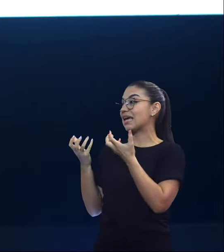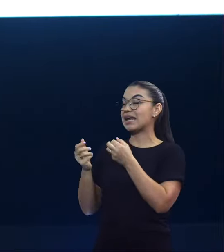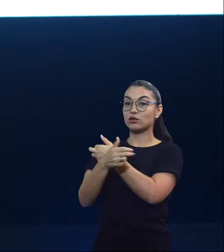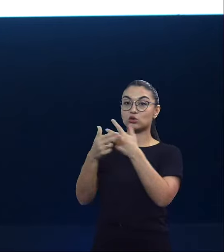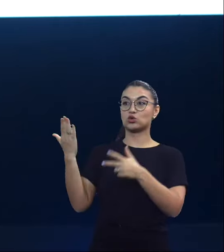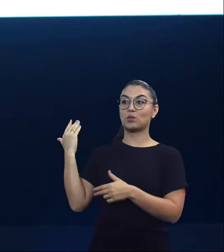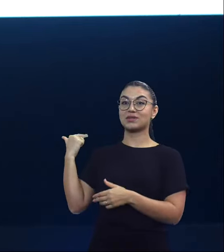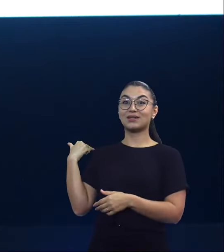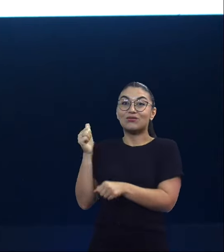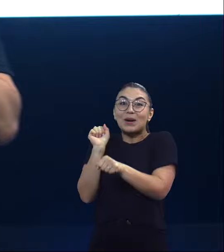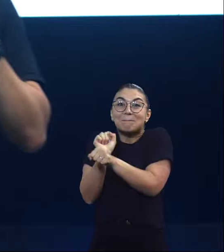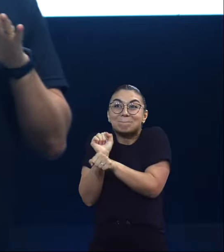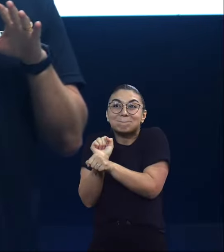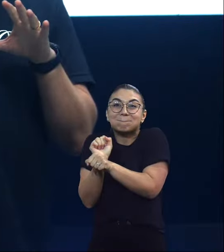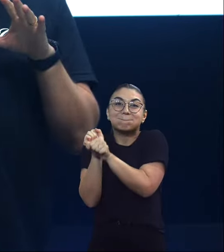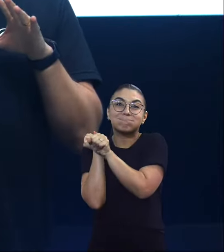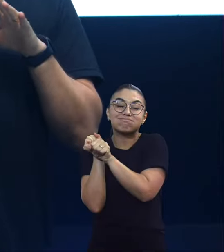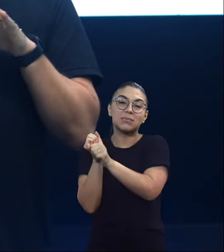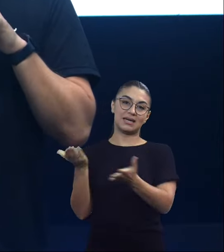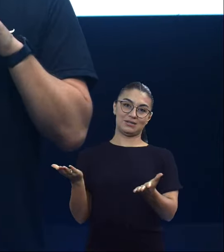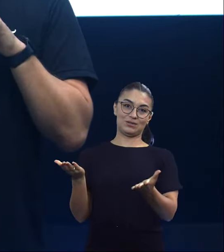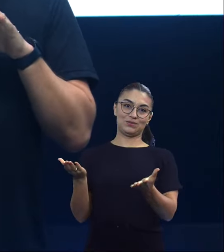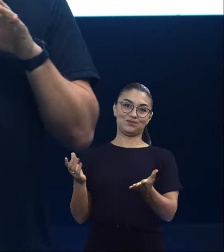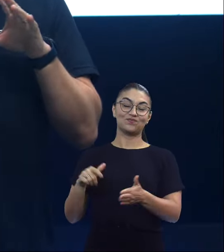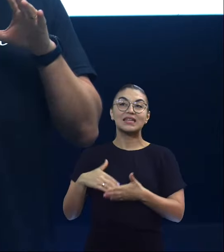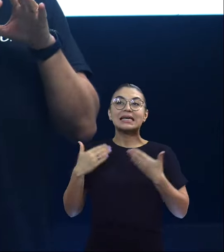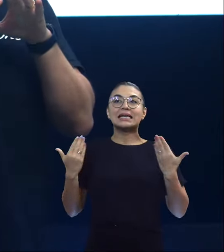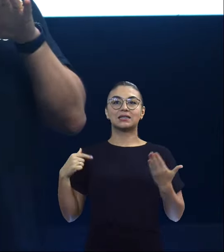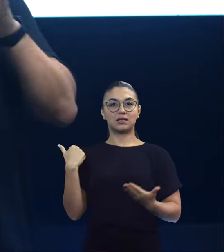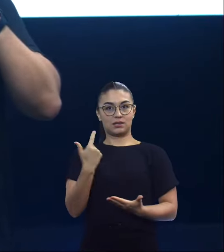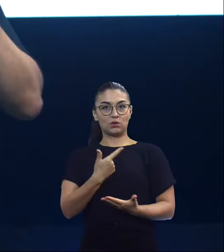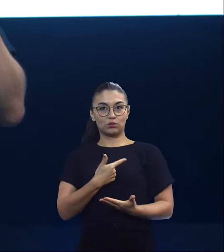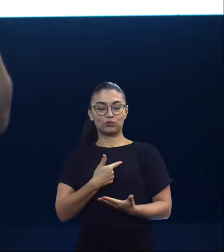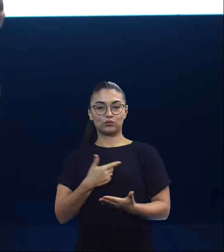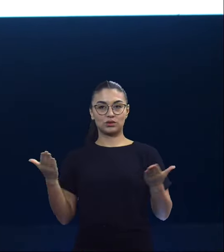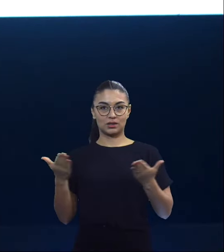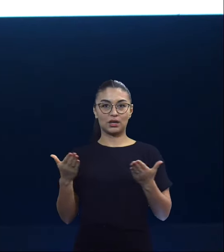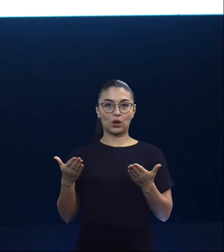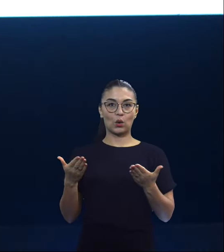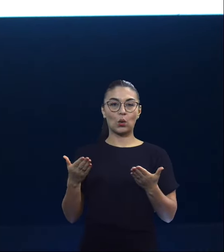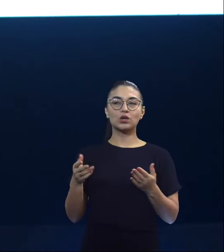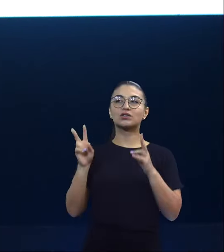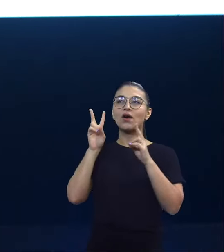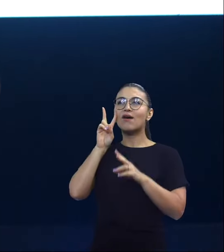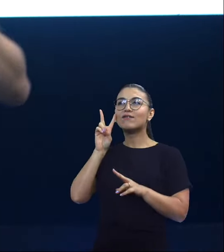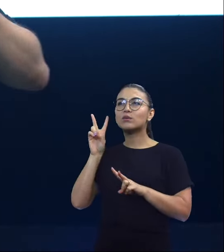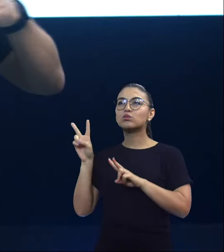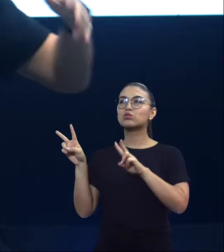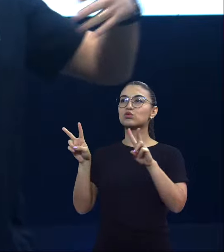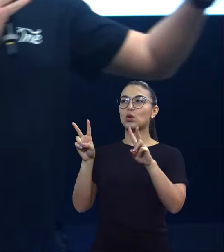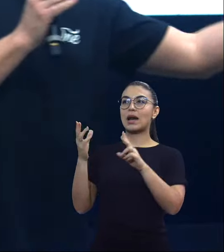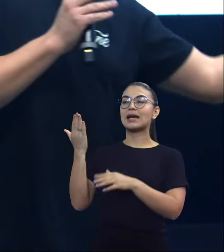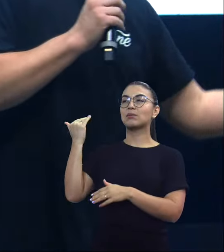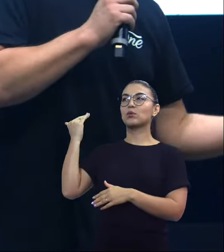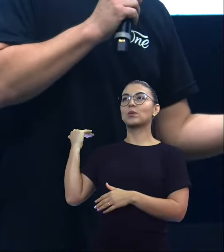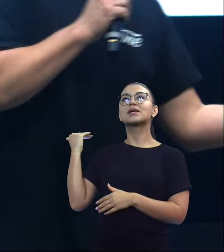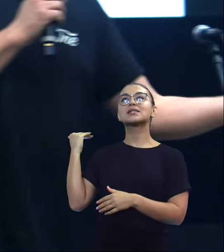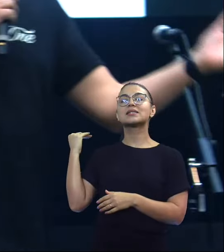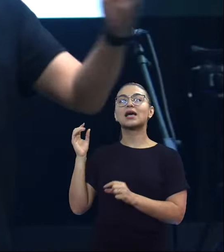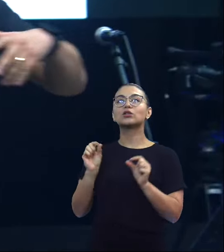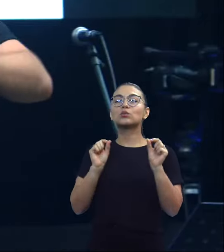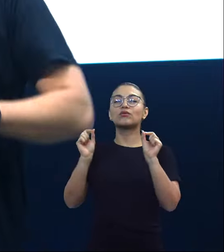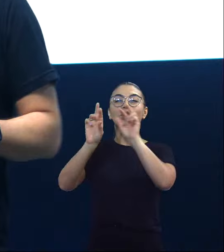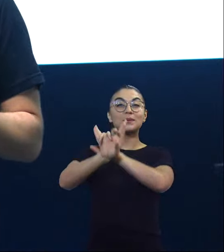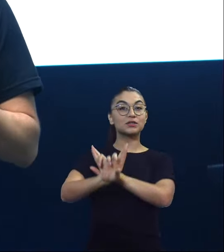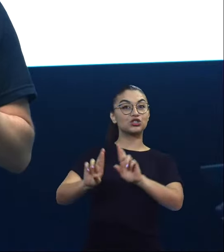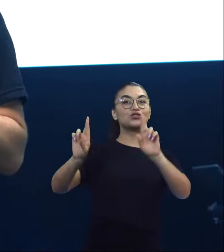Mas eu quero olhar para o passado hoje, de uma certa maneira, não só nesse último ano que nós já vivemos aqui, e nos anos anteriores no trabalho